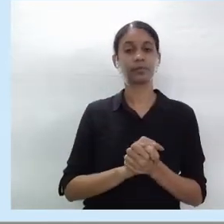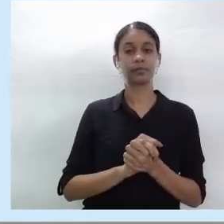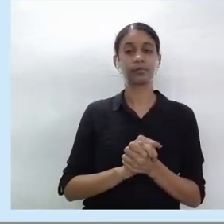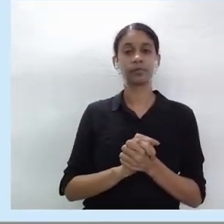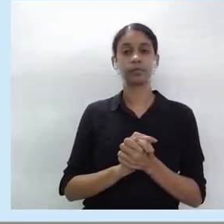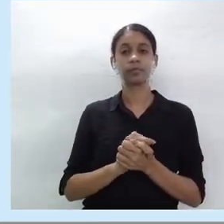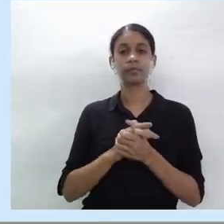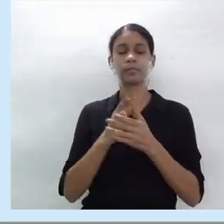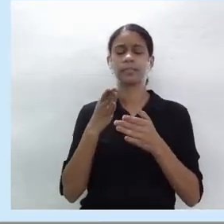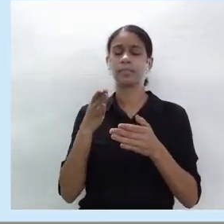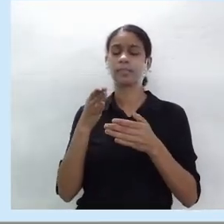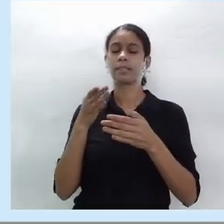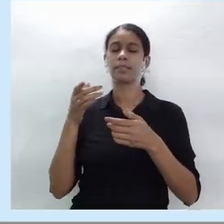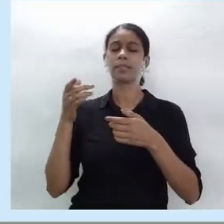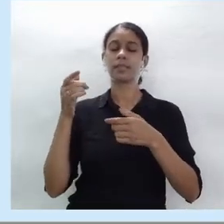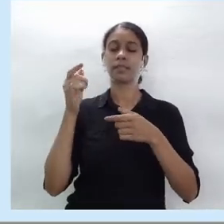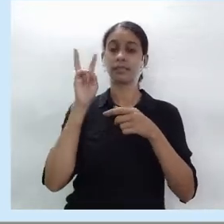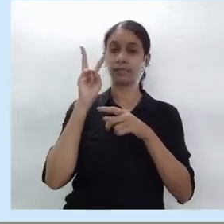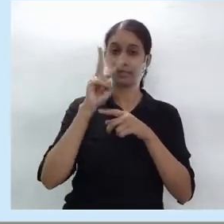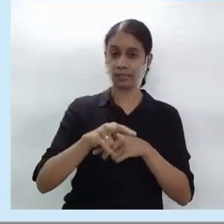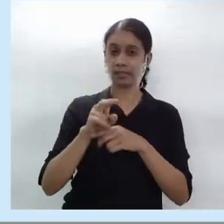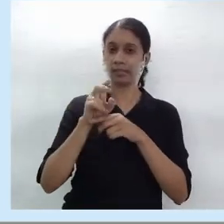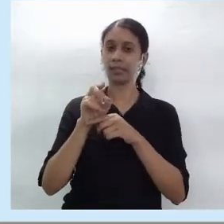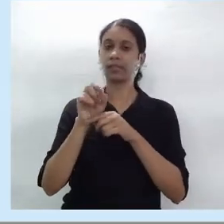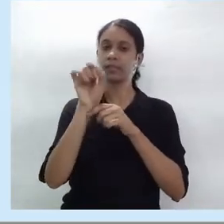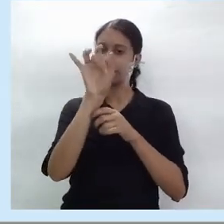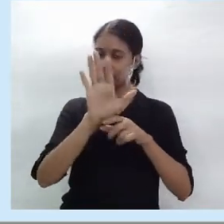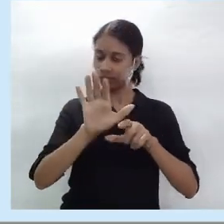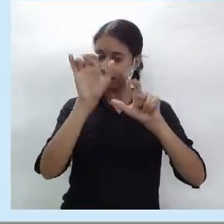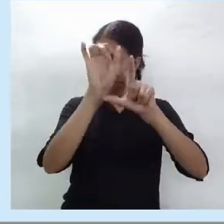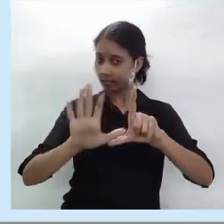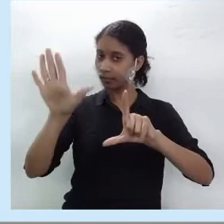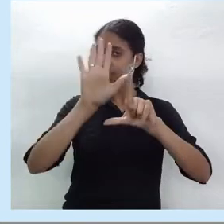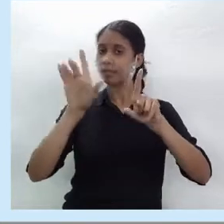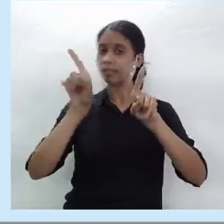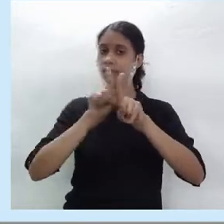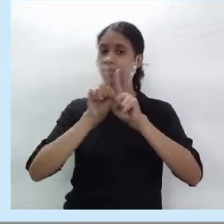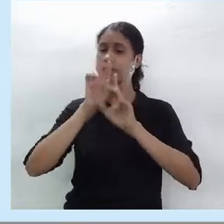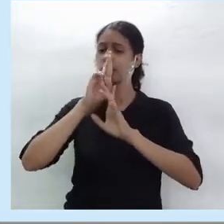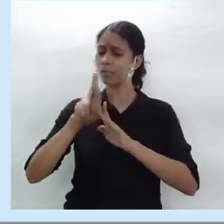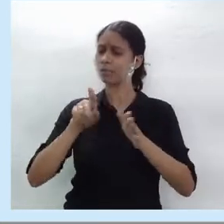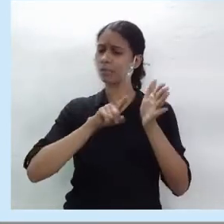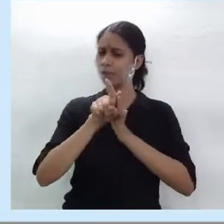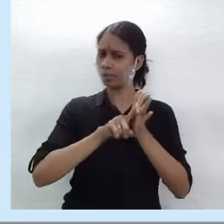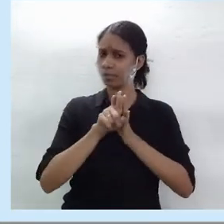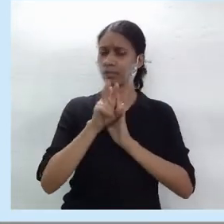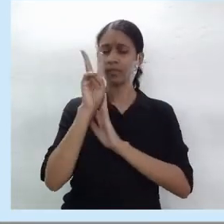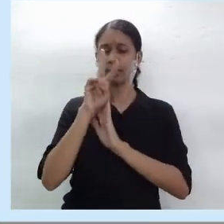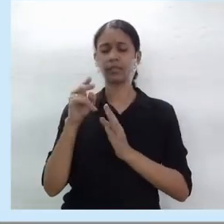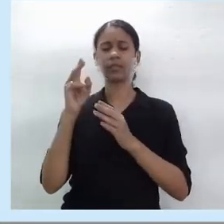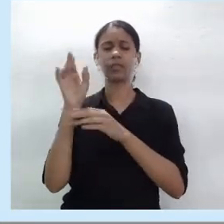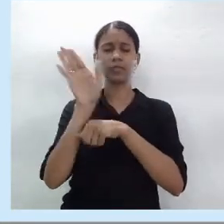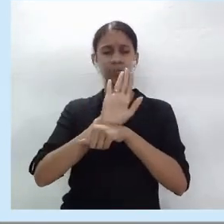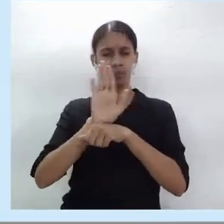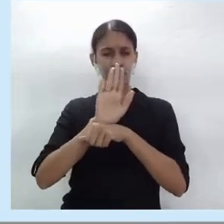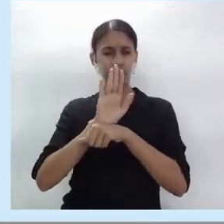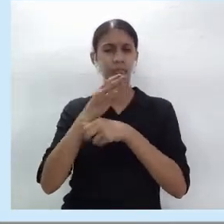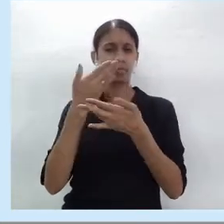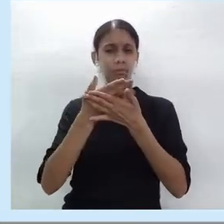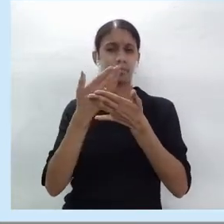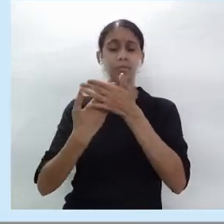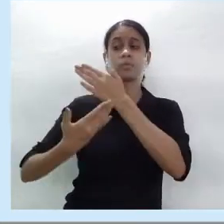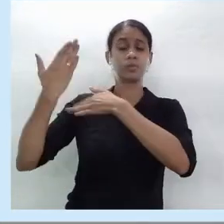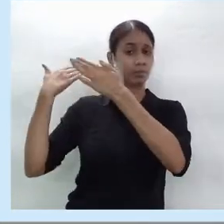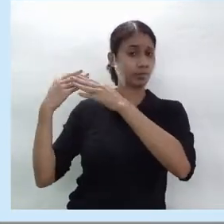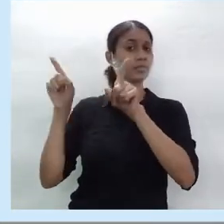lá na plataforma, respondam as questões, façam aí, dá uma revisada nas videoaulas passadas, para vocês poderem